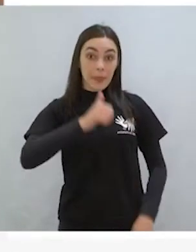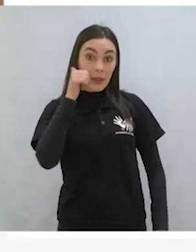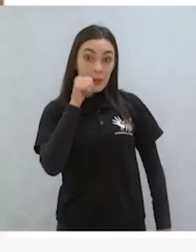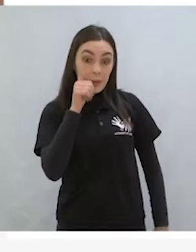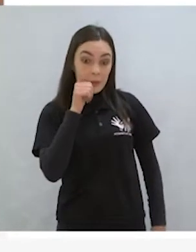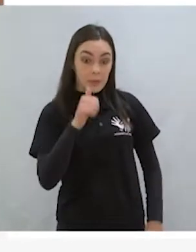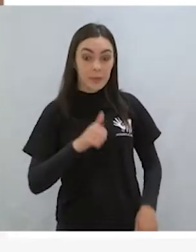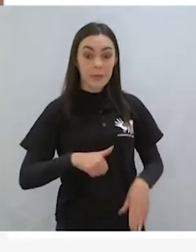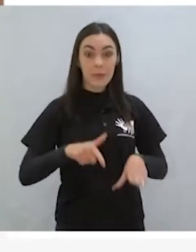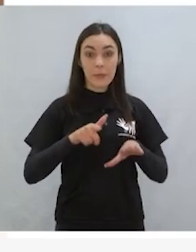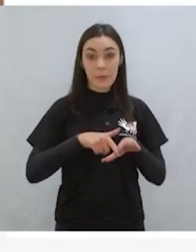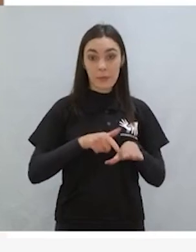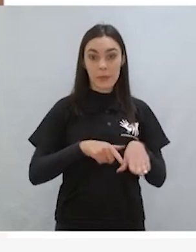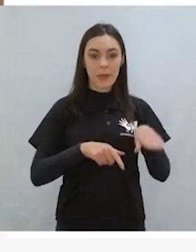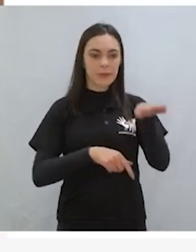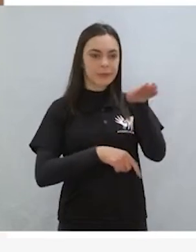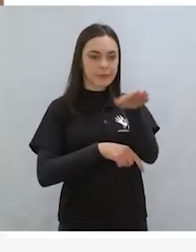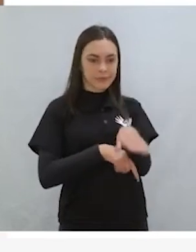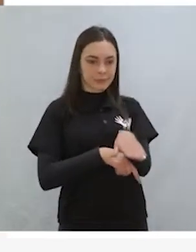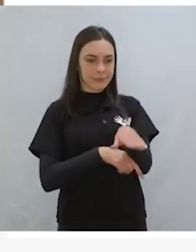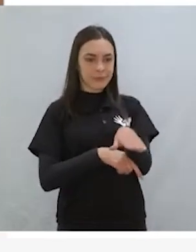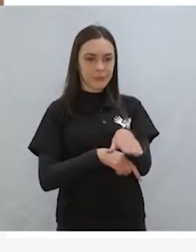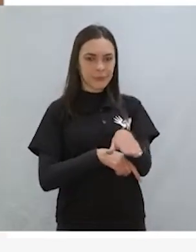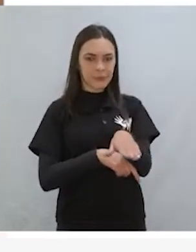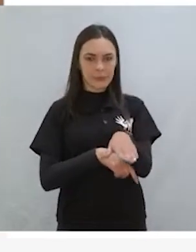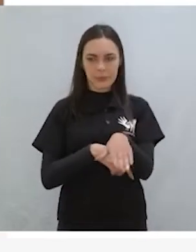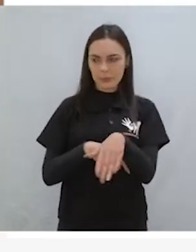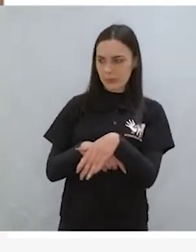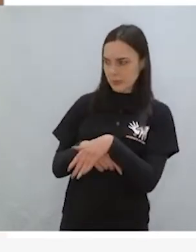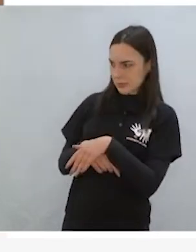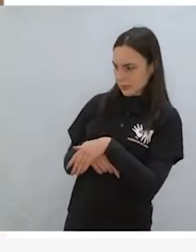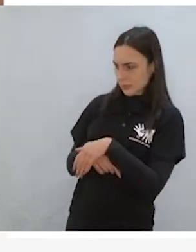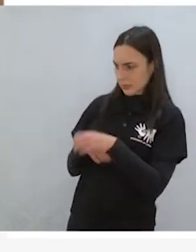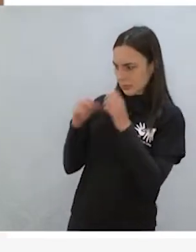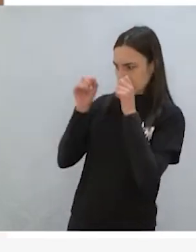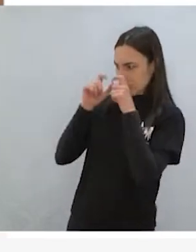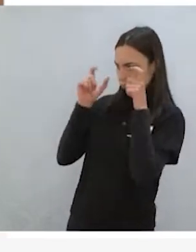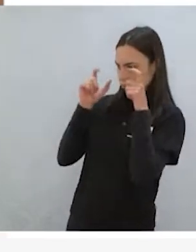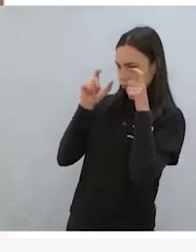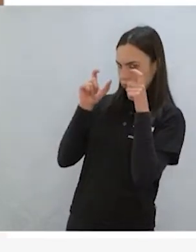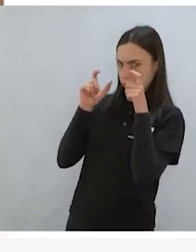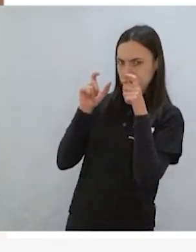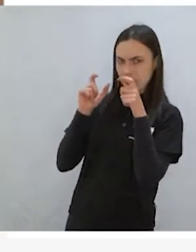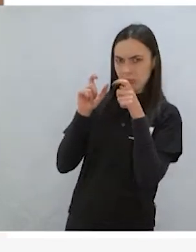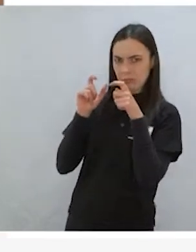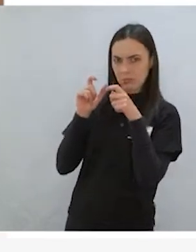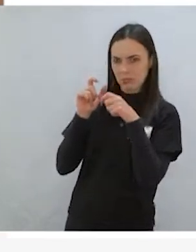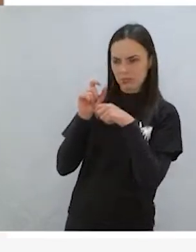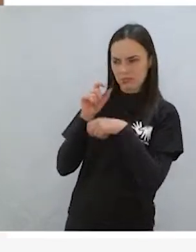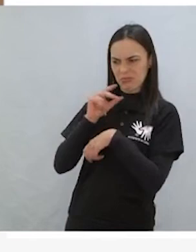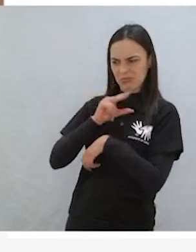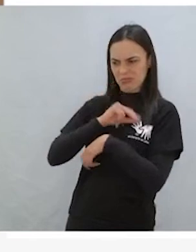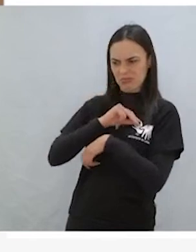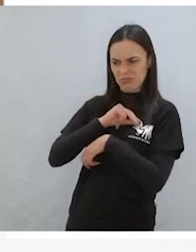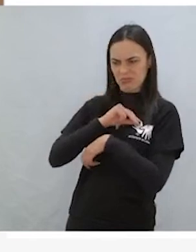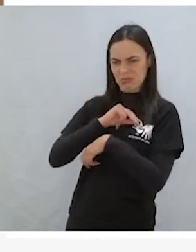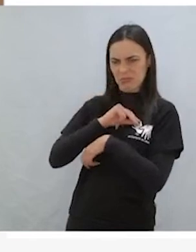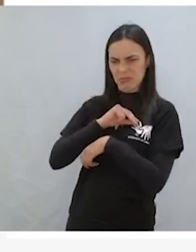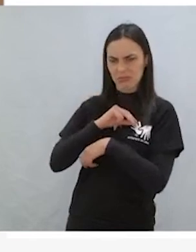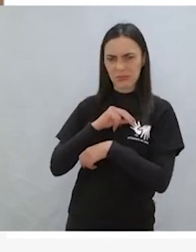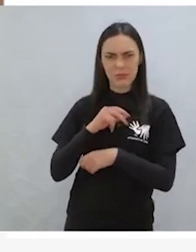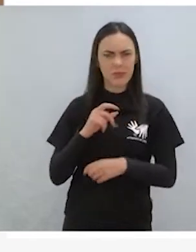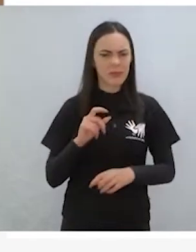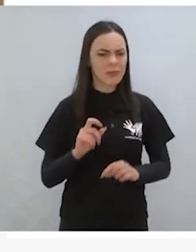Quando Cinderela estendeu o pé para o príncipe, ele arregalou os olhos e disse: